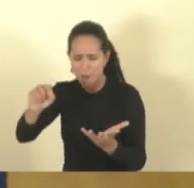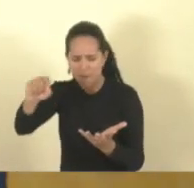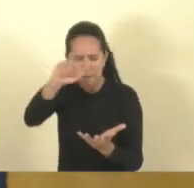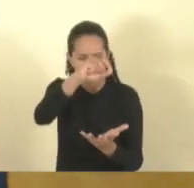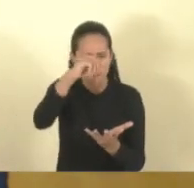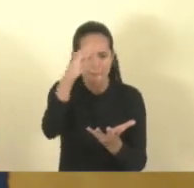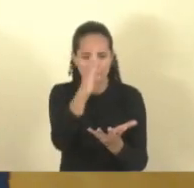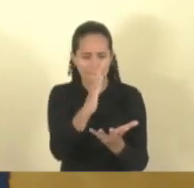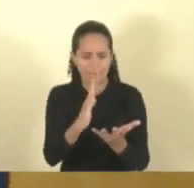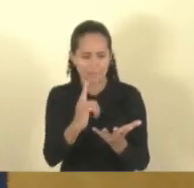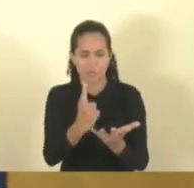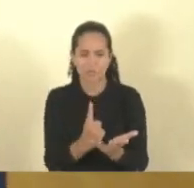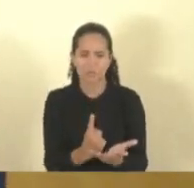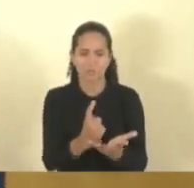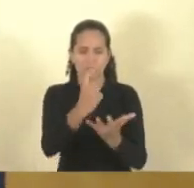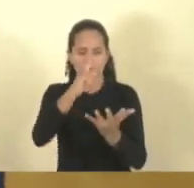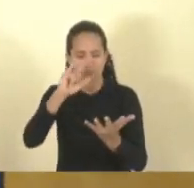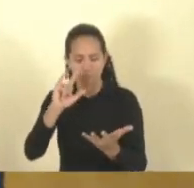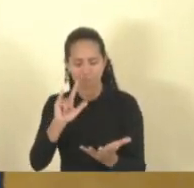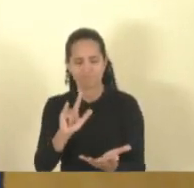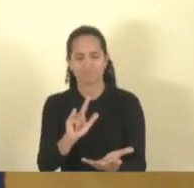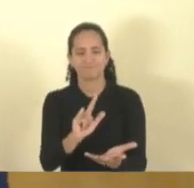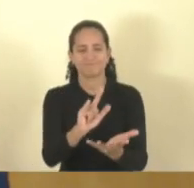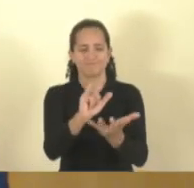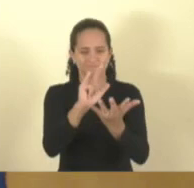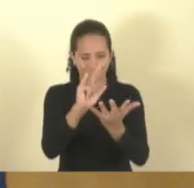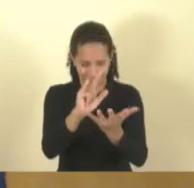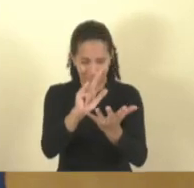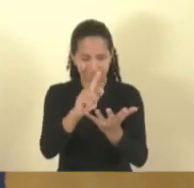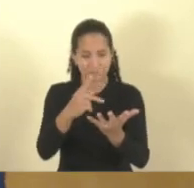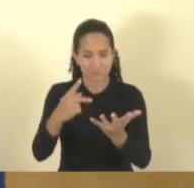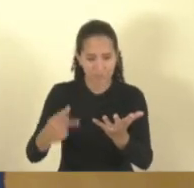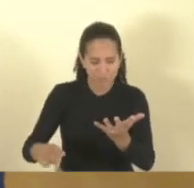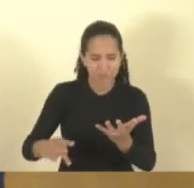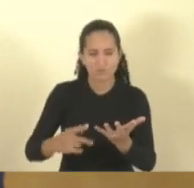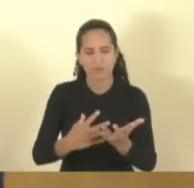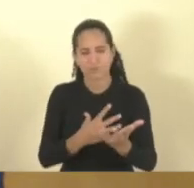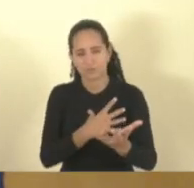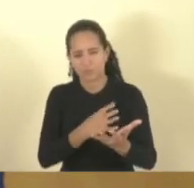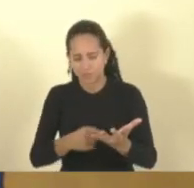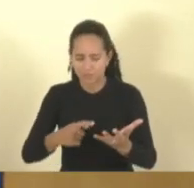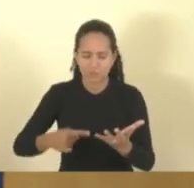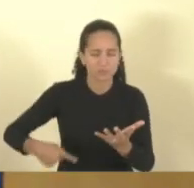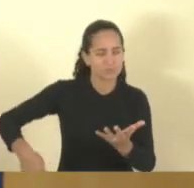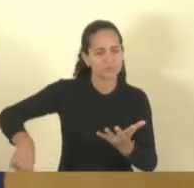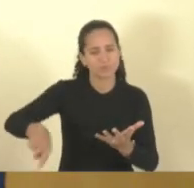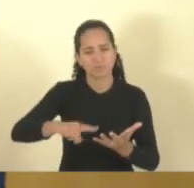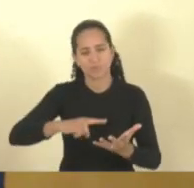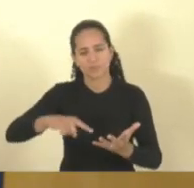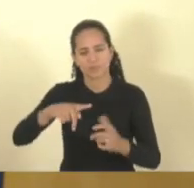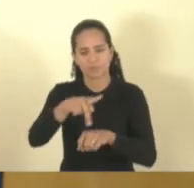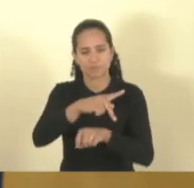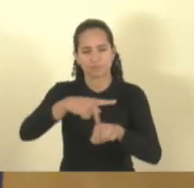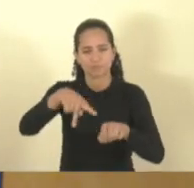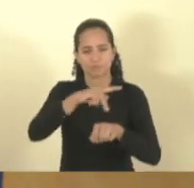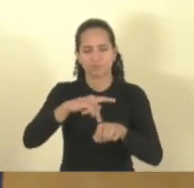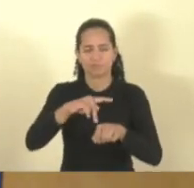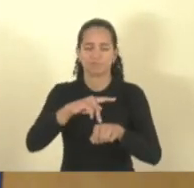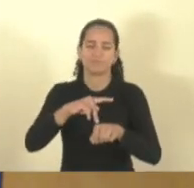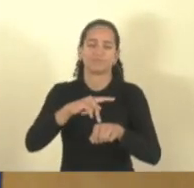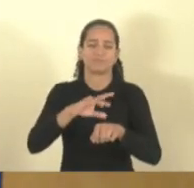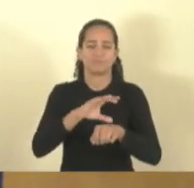Mil és tu, Brasil, ó pátria amada, dos filhos deste solo és mãe gentil, pátria